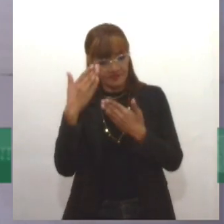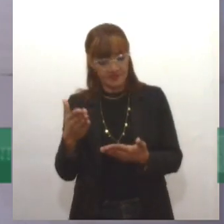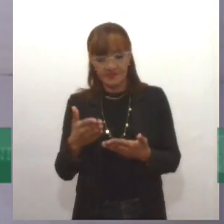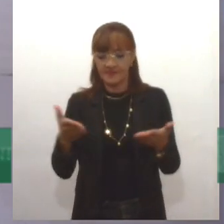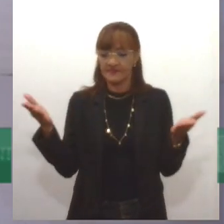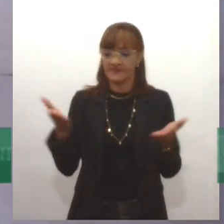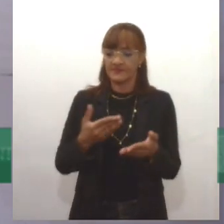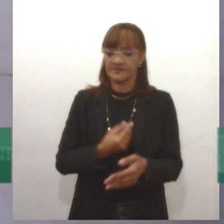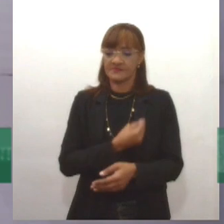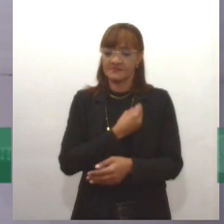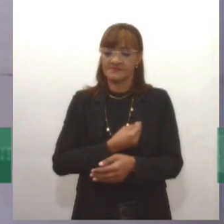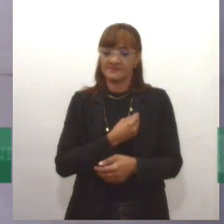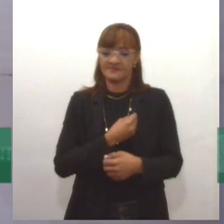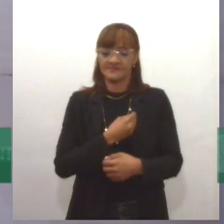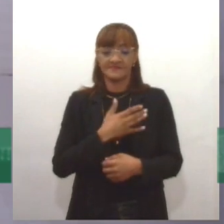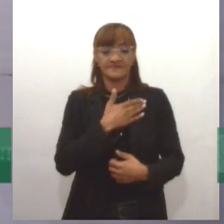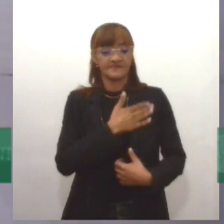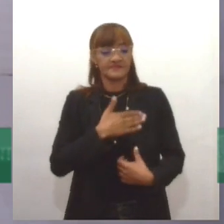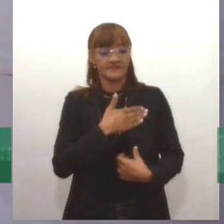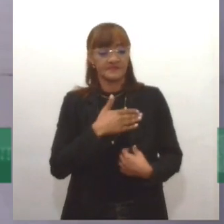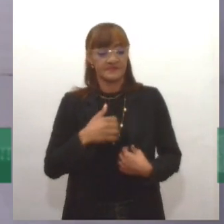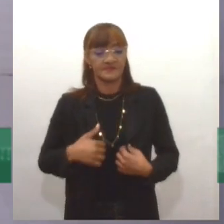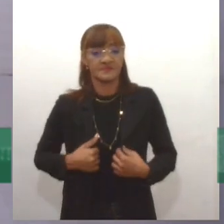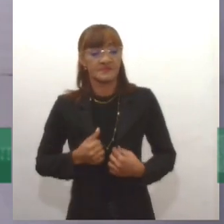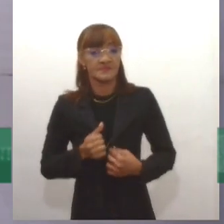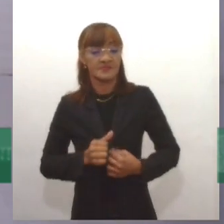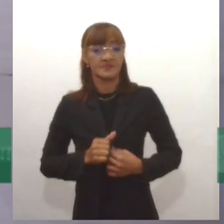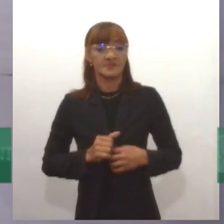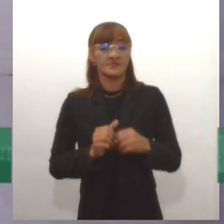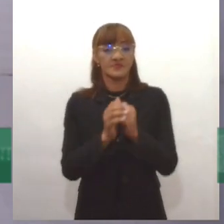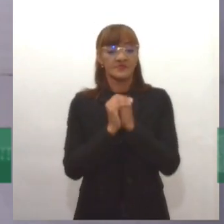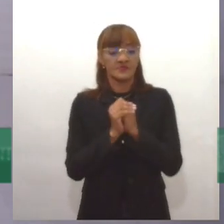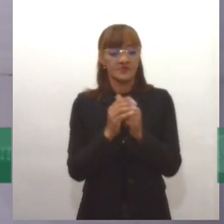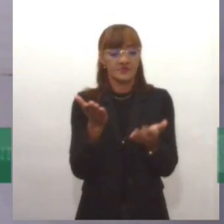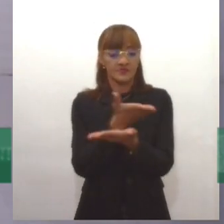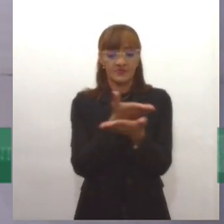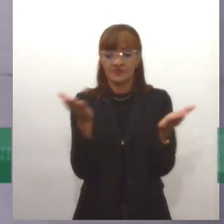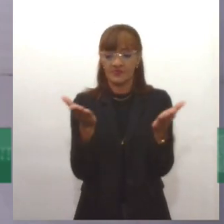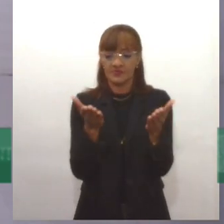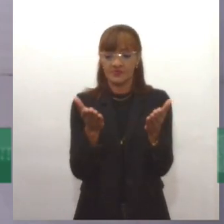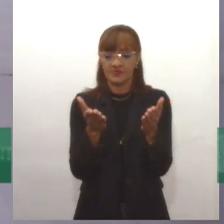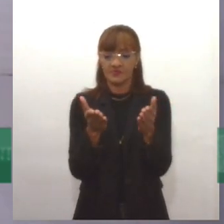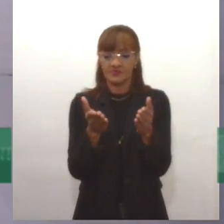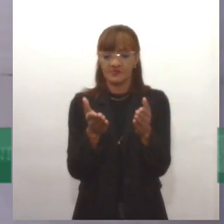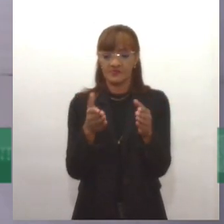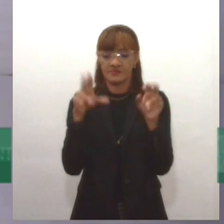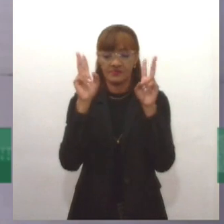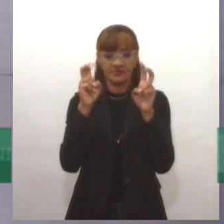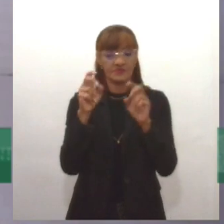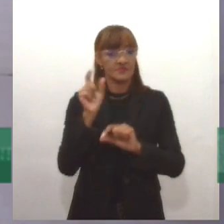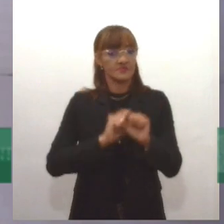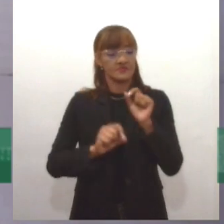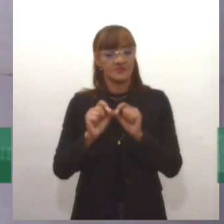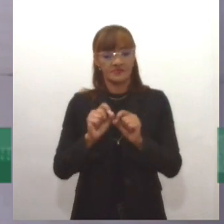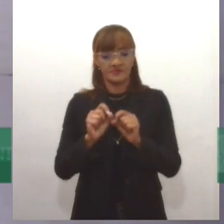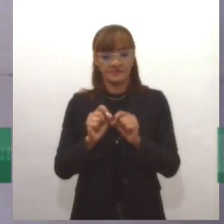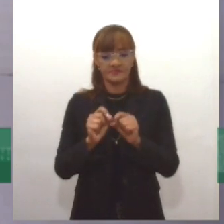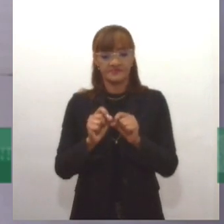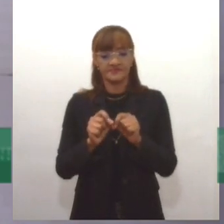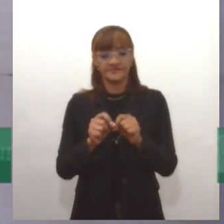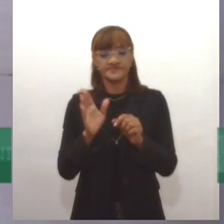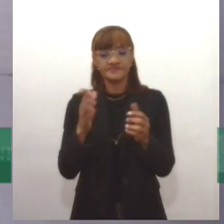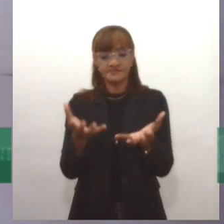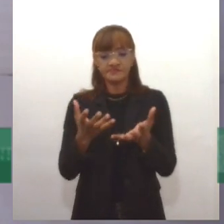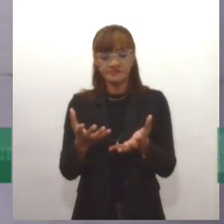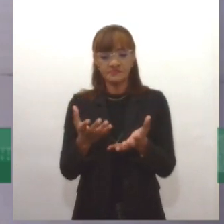prazer tratar desse tema com vocês duas aí, que são especialistas na área. Eu queria começar aqui conversando.